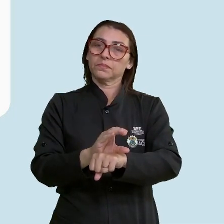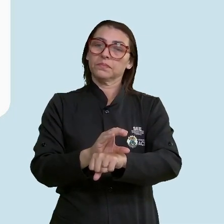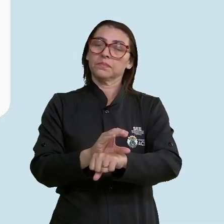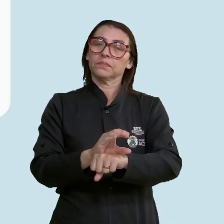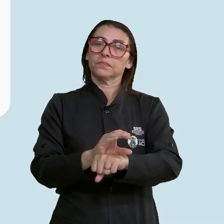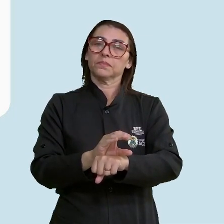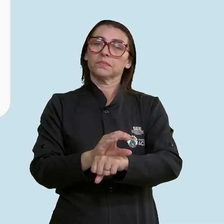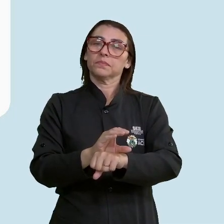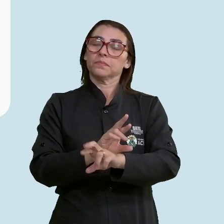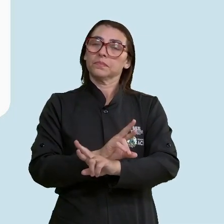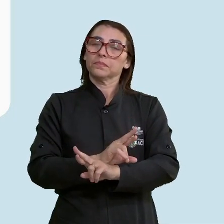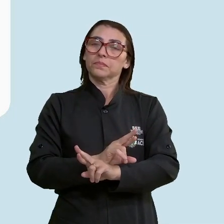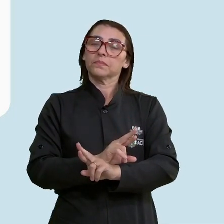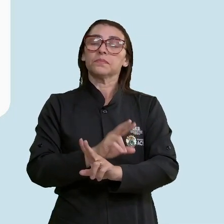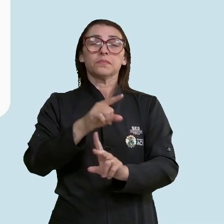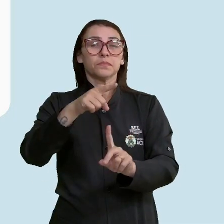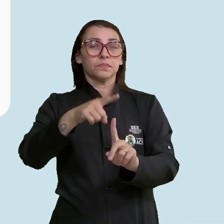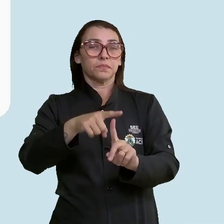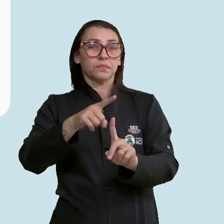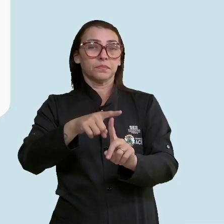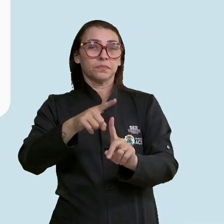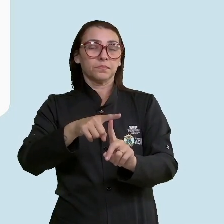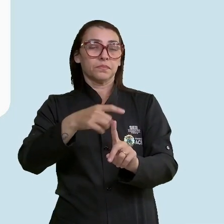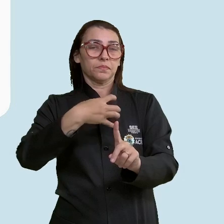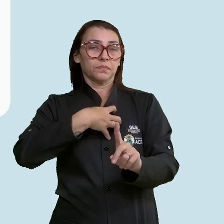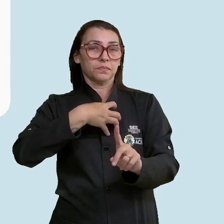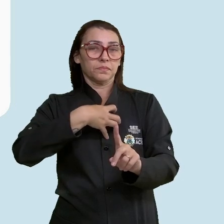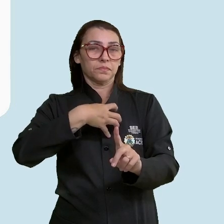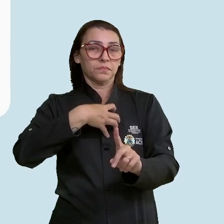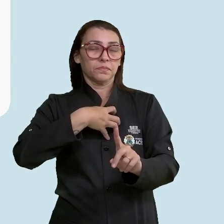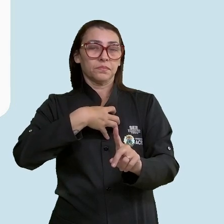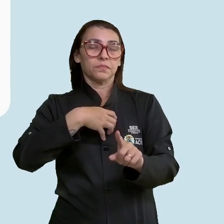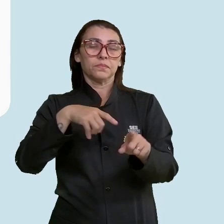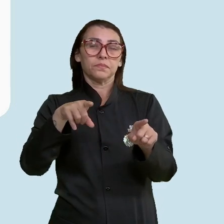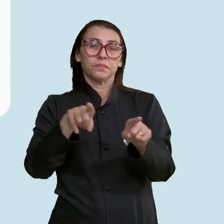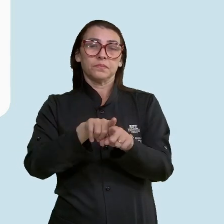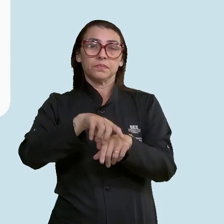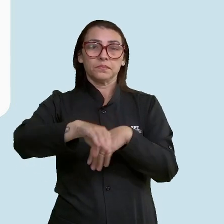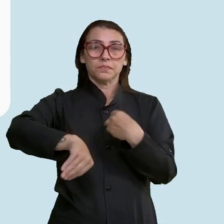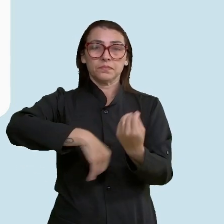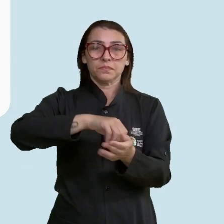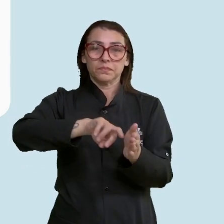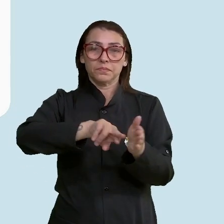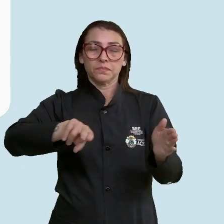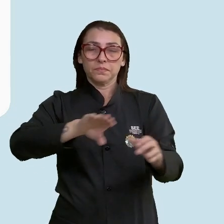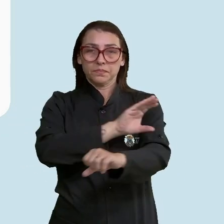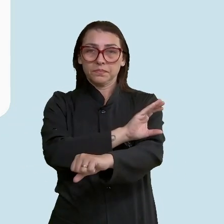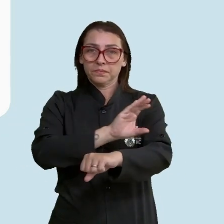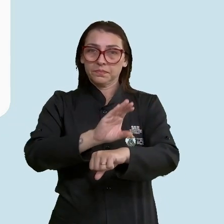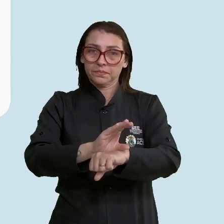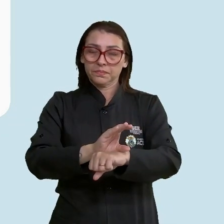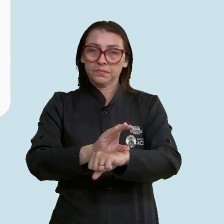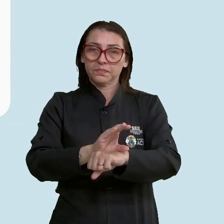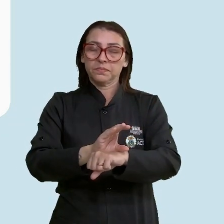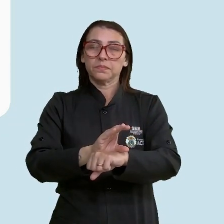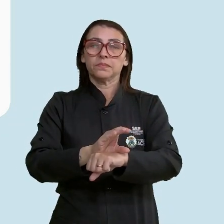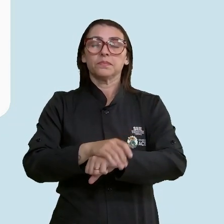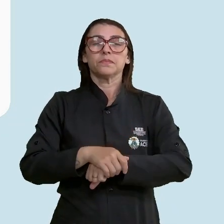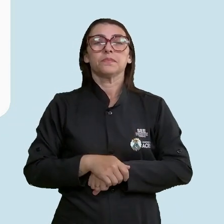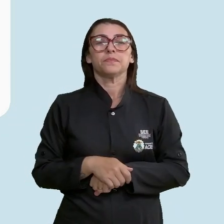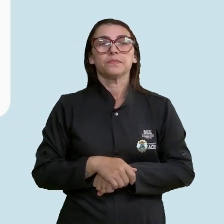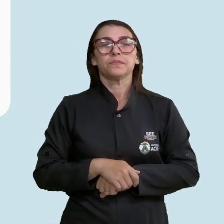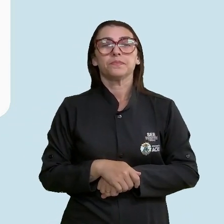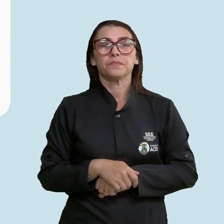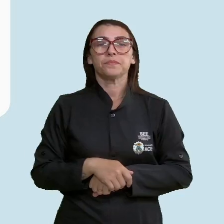padronizada de estilos, temas, formatos e diluindo, né, a diversidade cultural. E a mercantilização